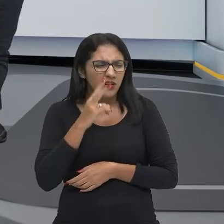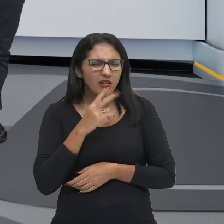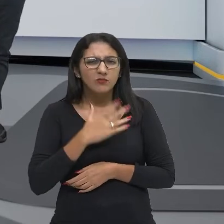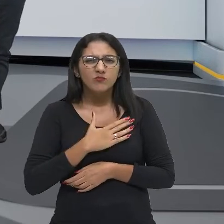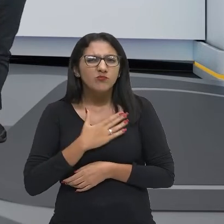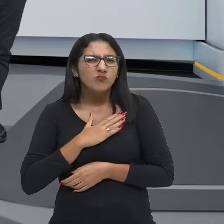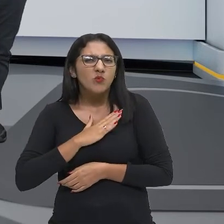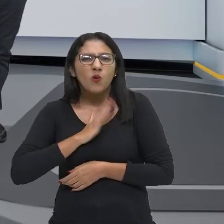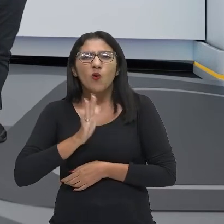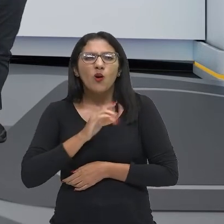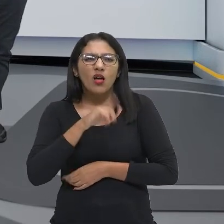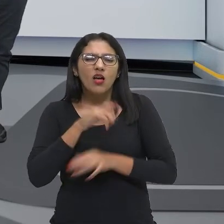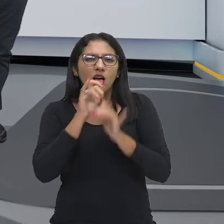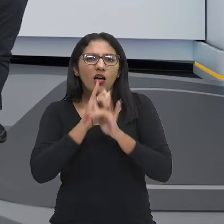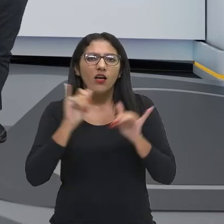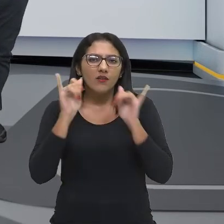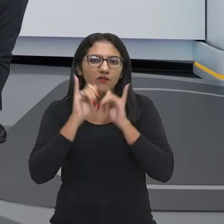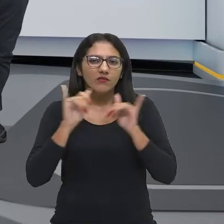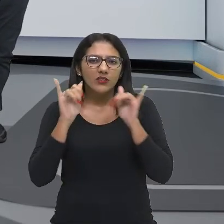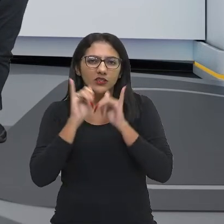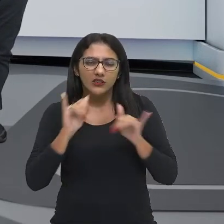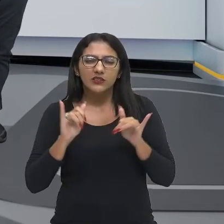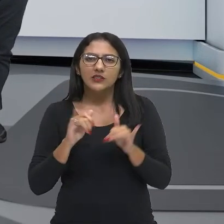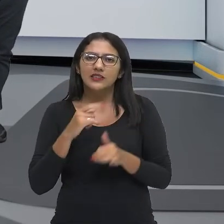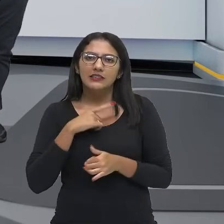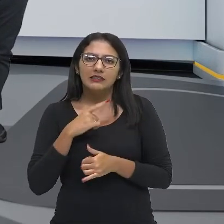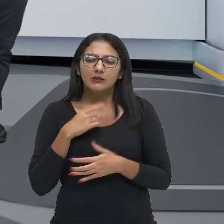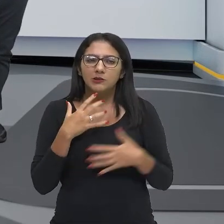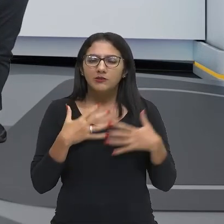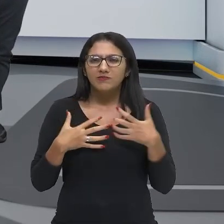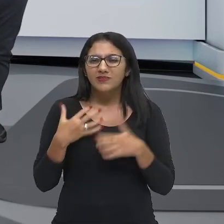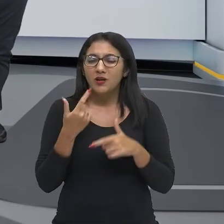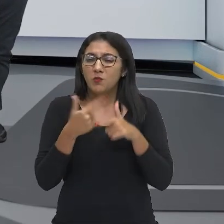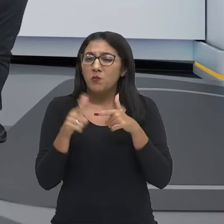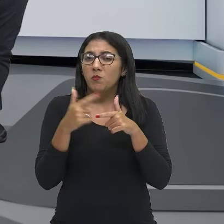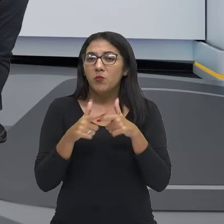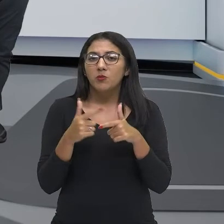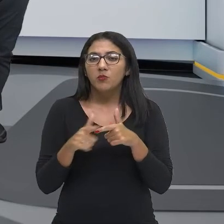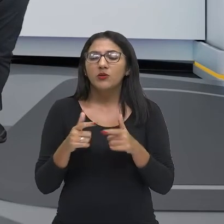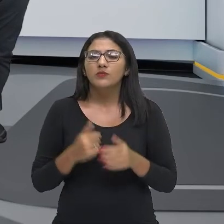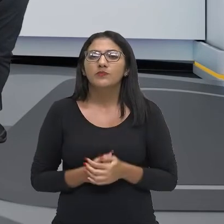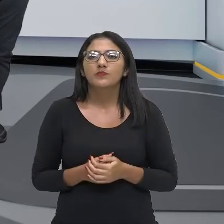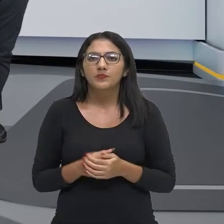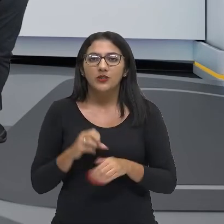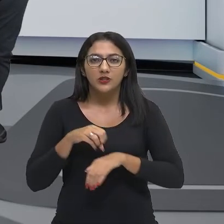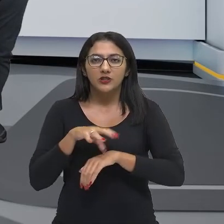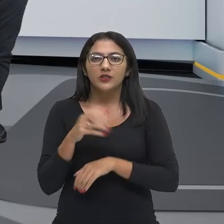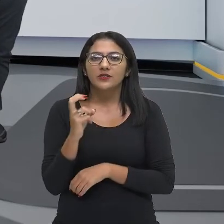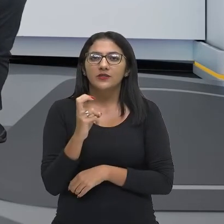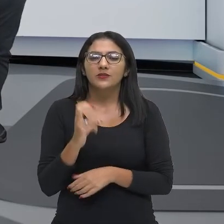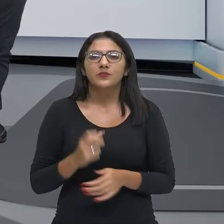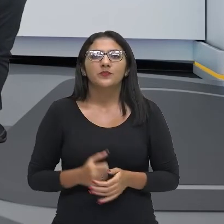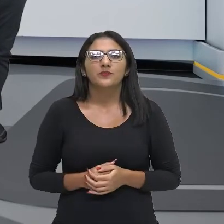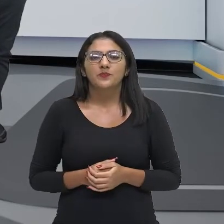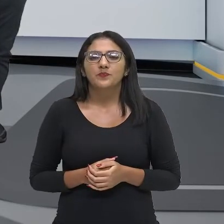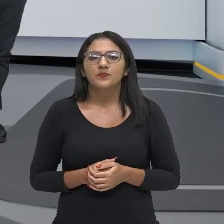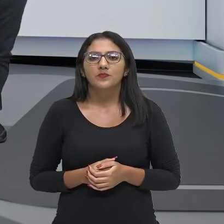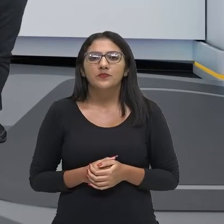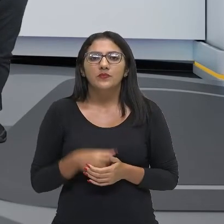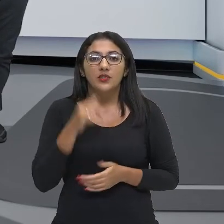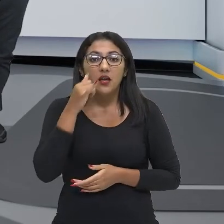da publicação e essa situação vai se tornar desagradável. Dica 5. Evitar